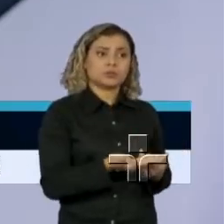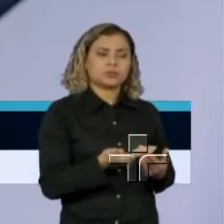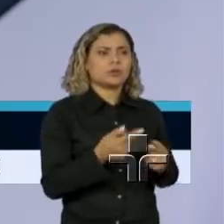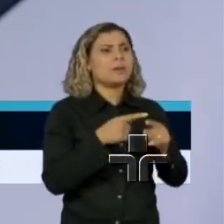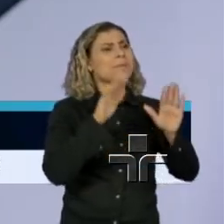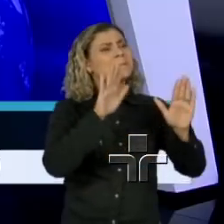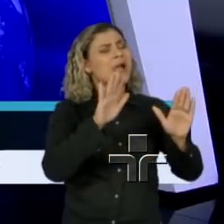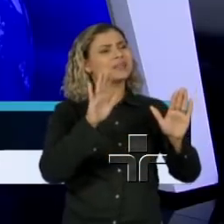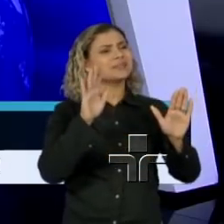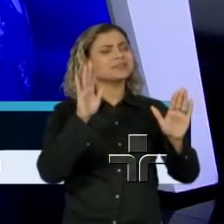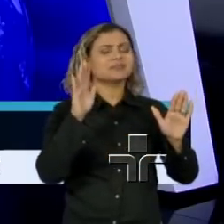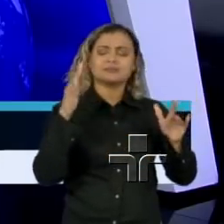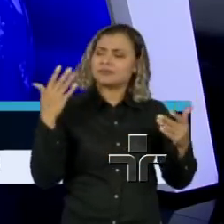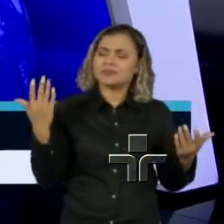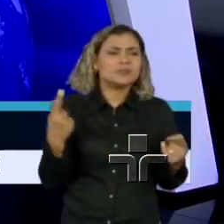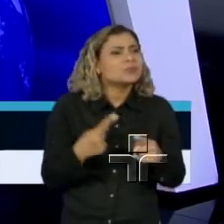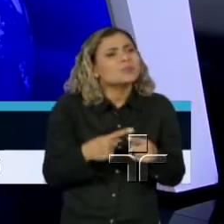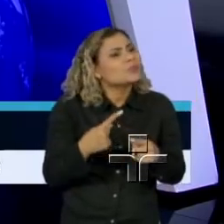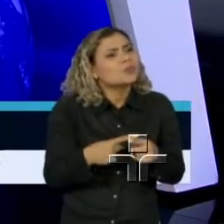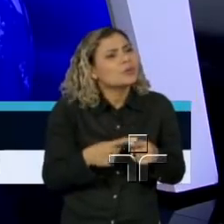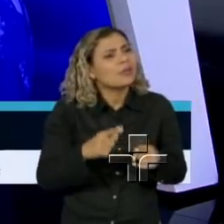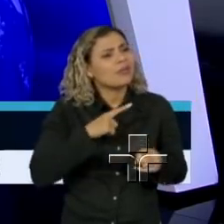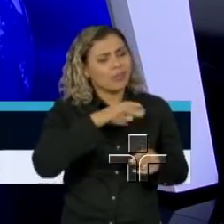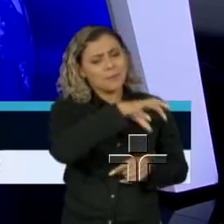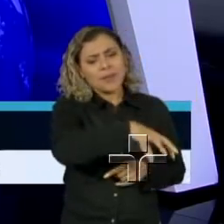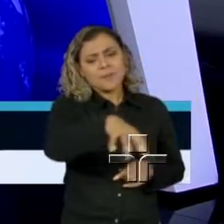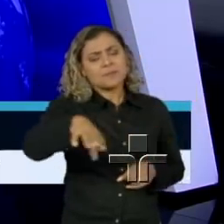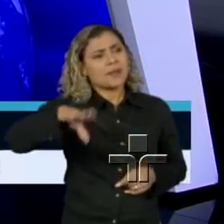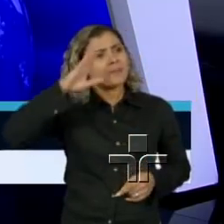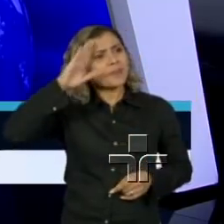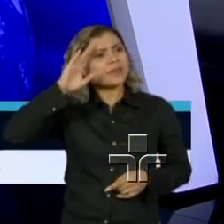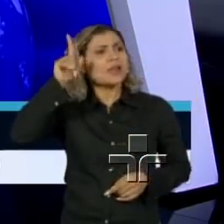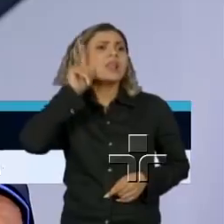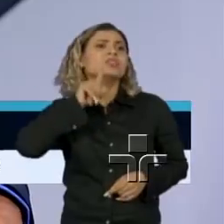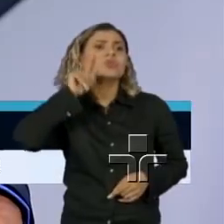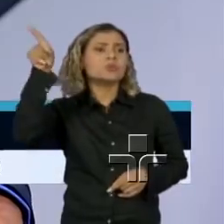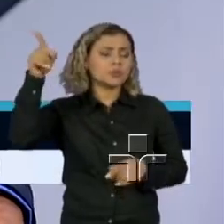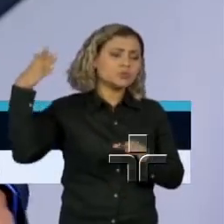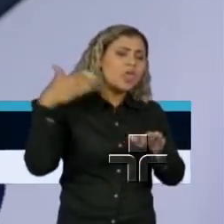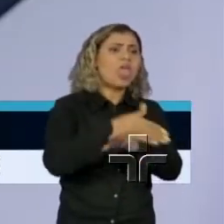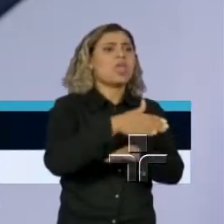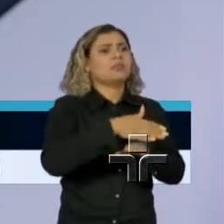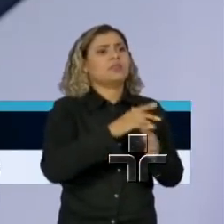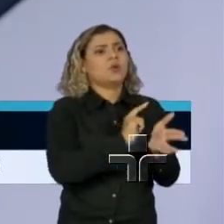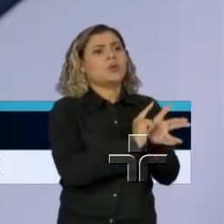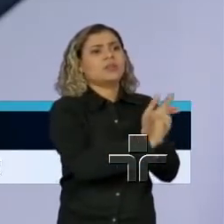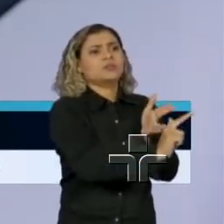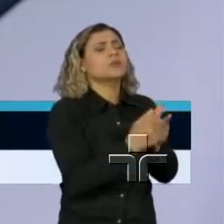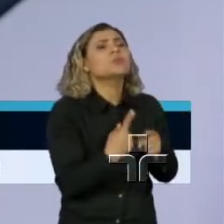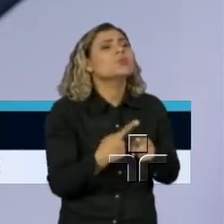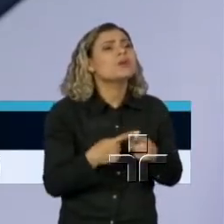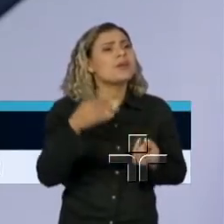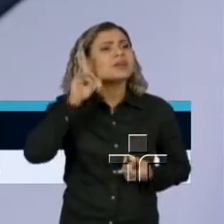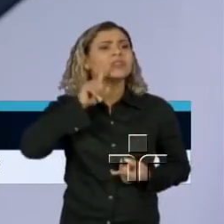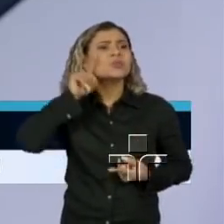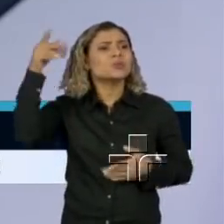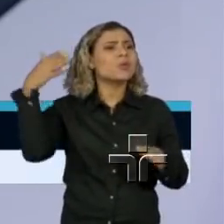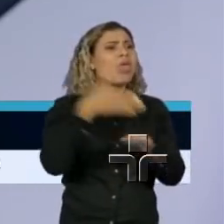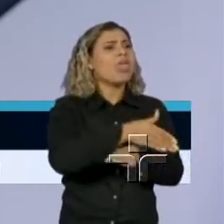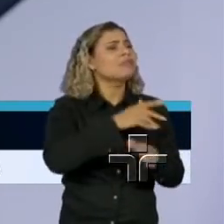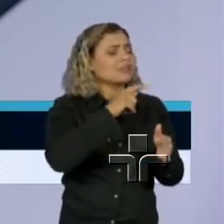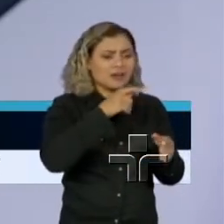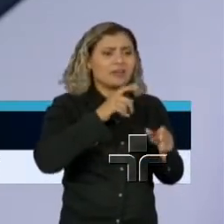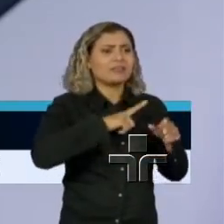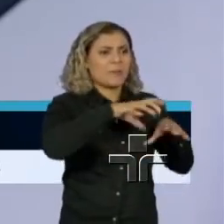que move tudo isso? Por que tem tantas bases militares dos americanos lá no Oriente Médio? E aí também, agora, ali,